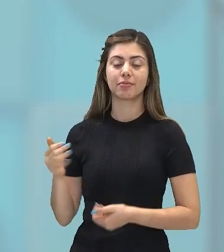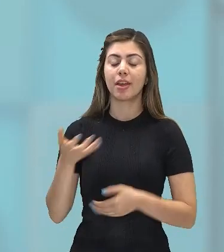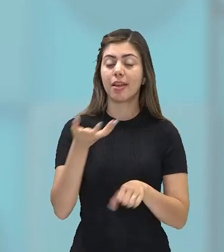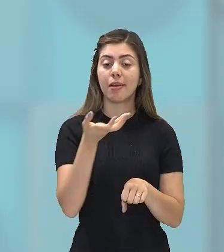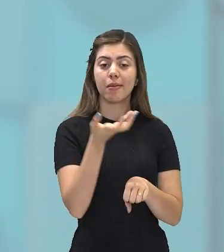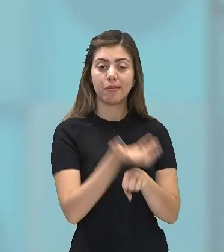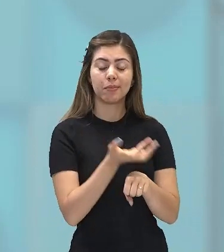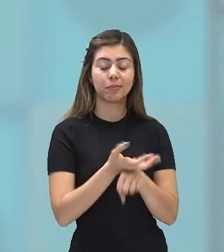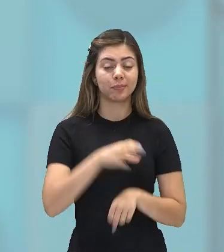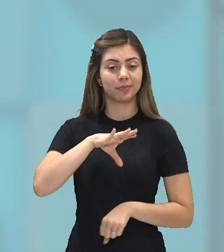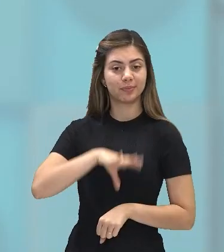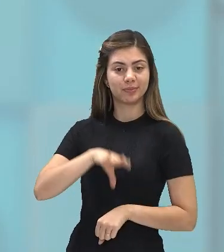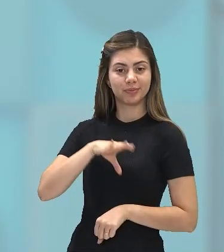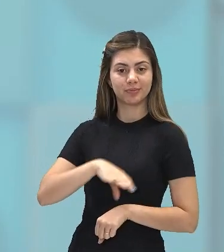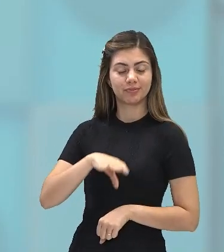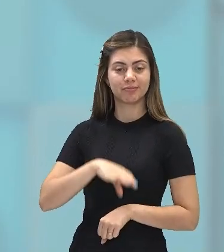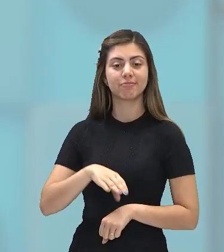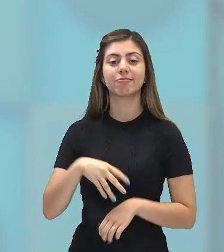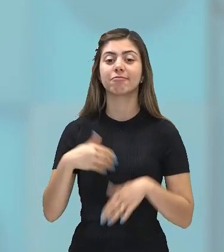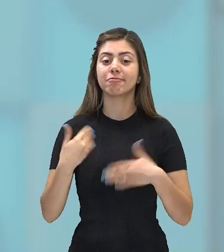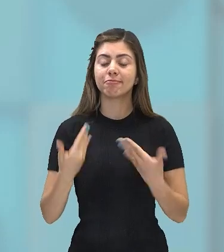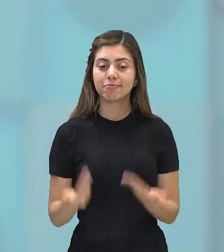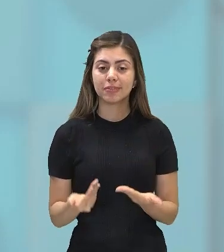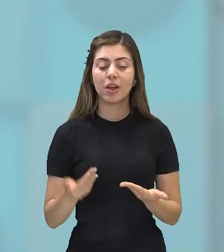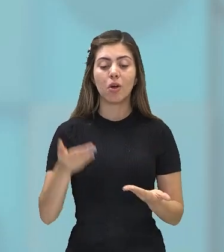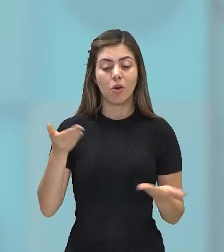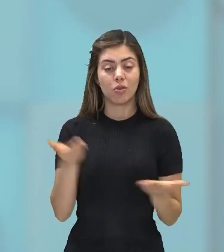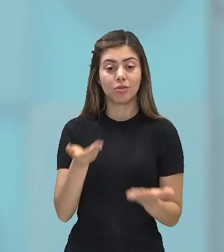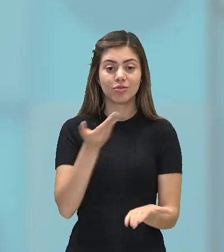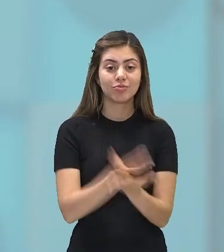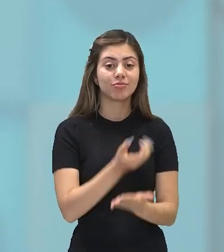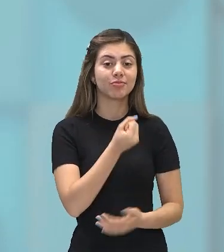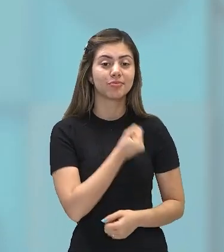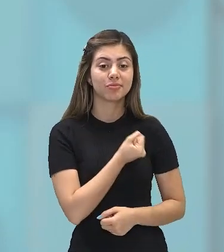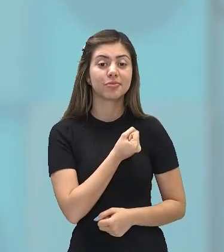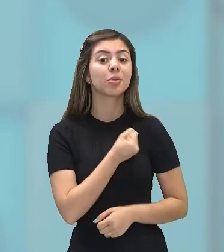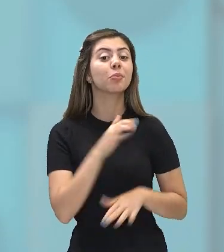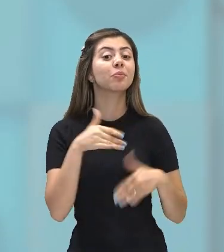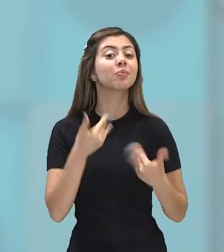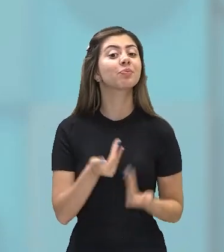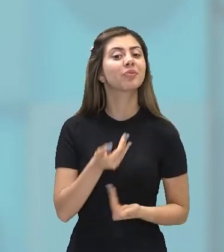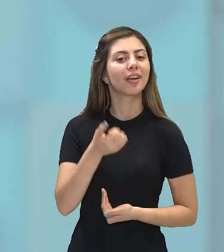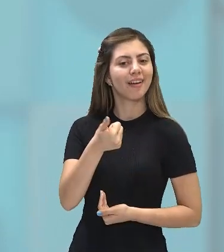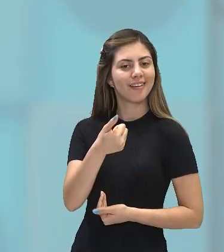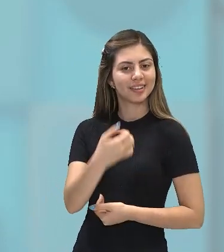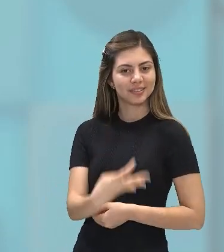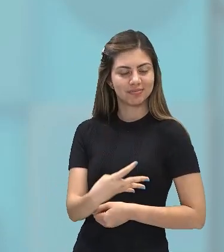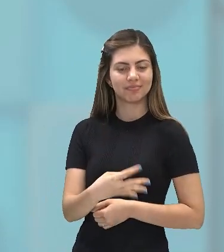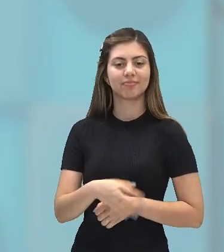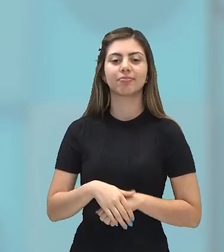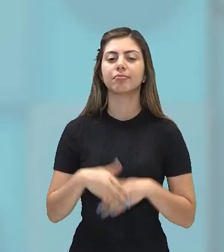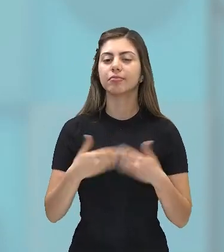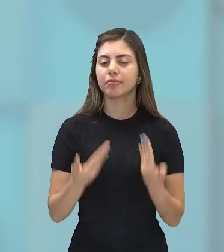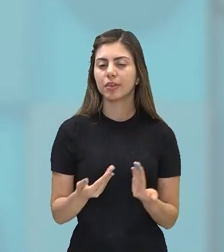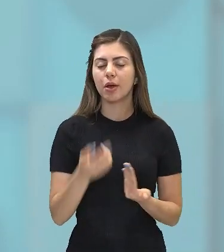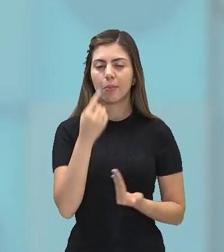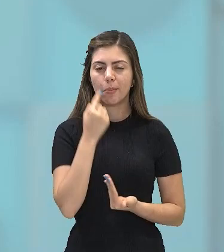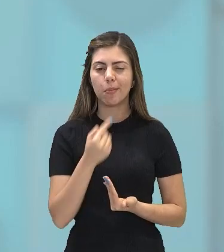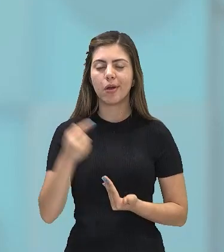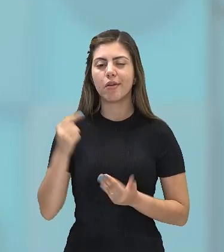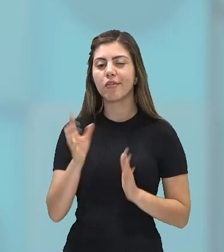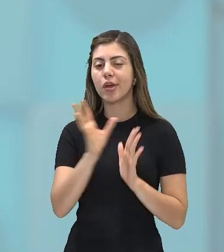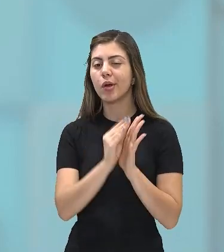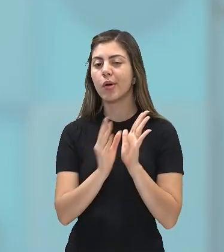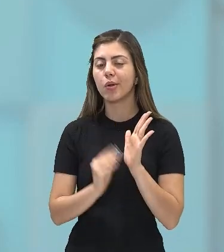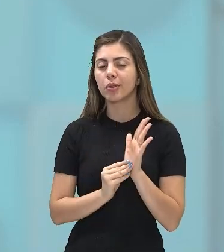do componente de Língua Portuguesa, e esta é a aula de número 14, na qual nós iremos